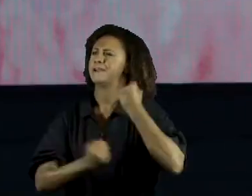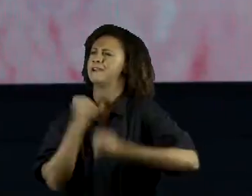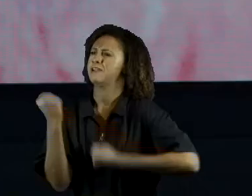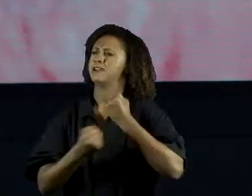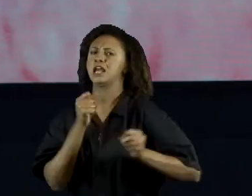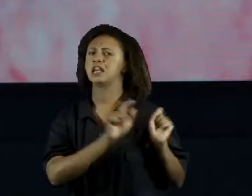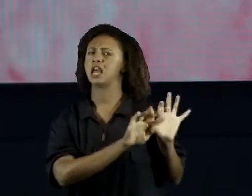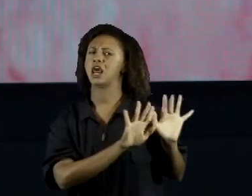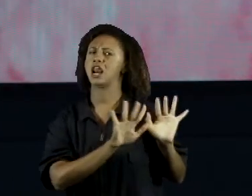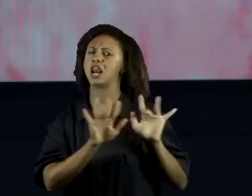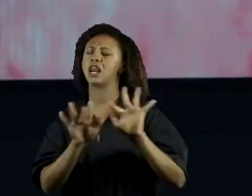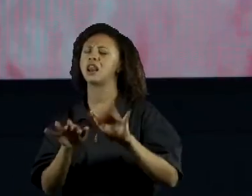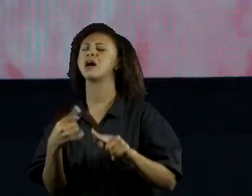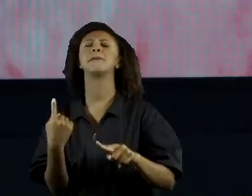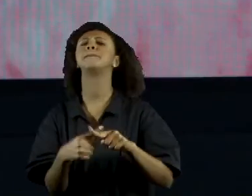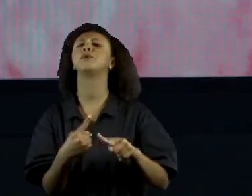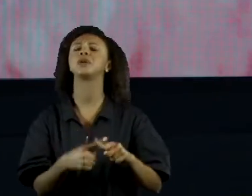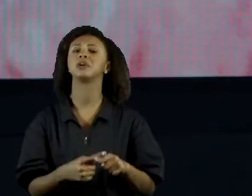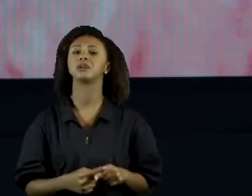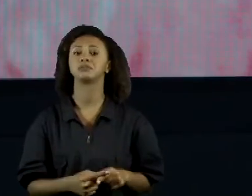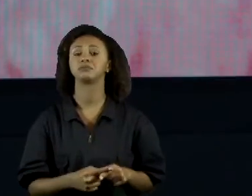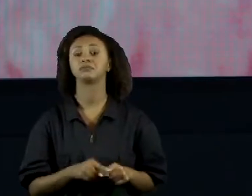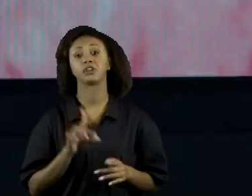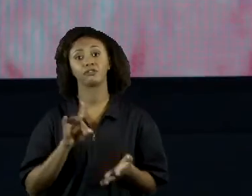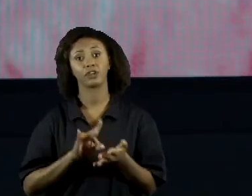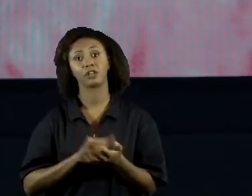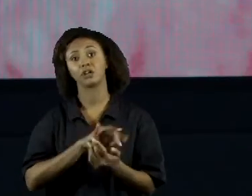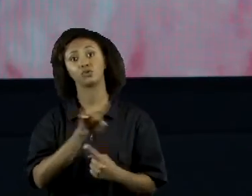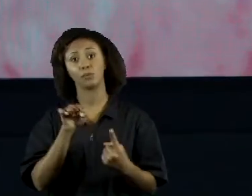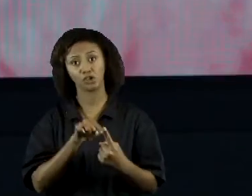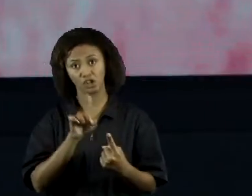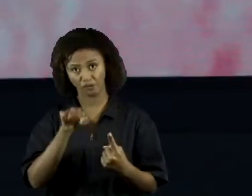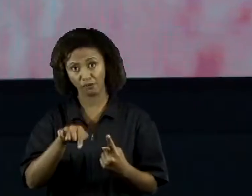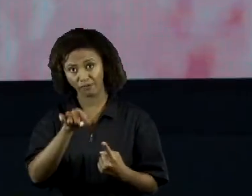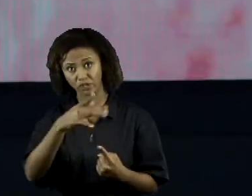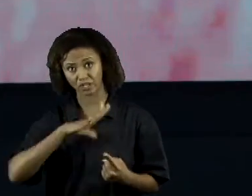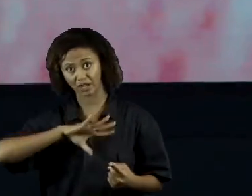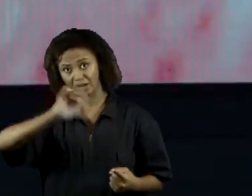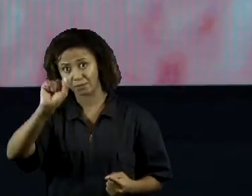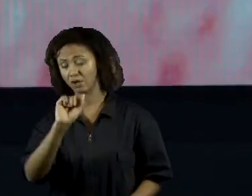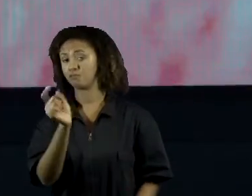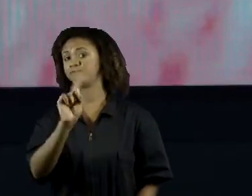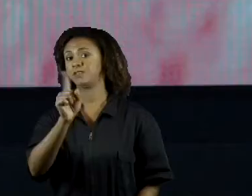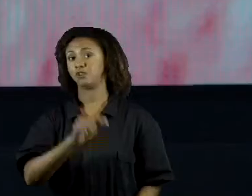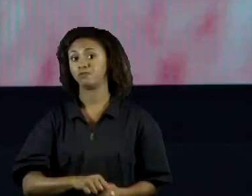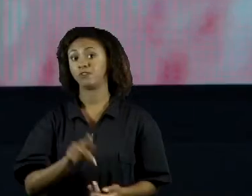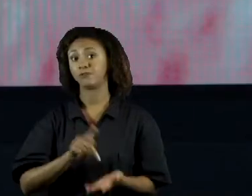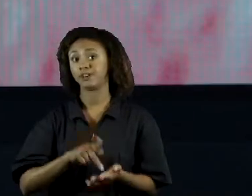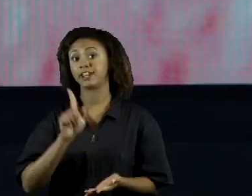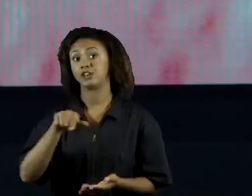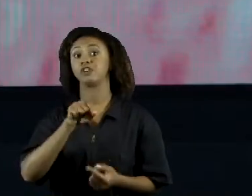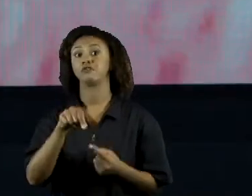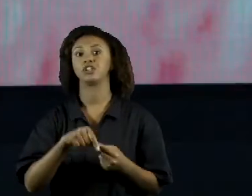o prazer da maratona não é você vencer. O prazer da maratona é você cruzar a linha.